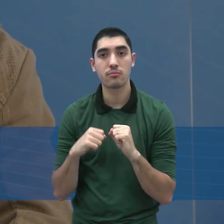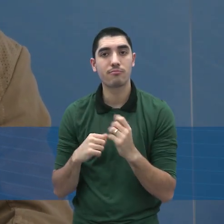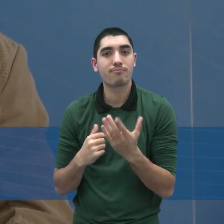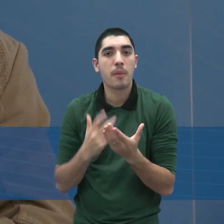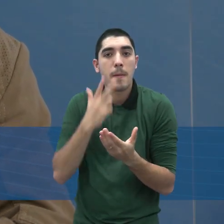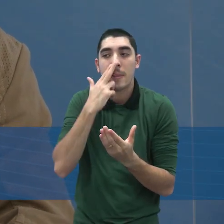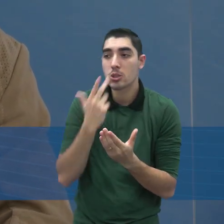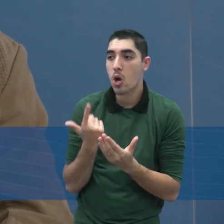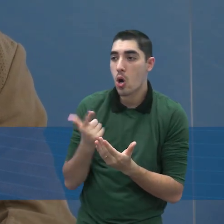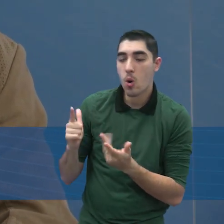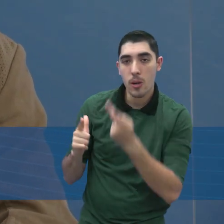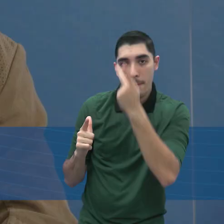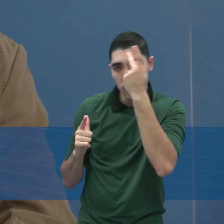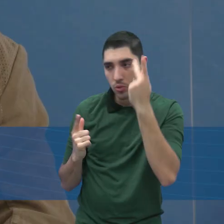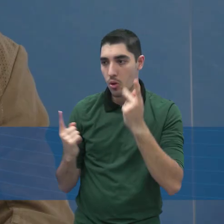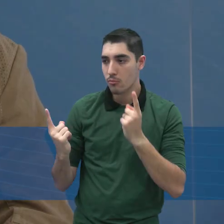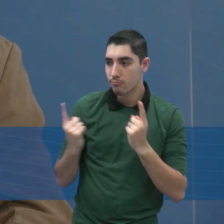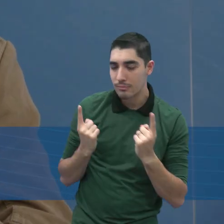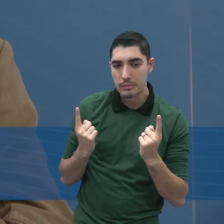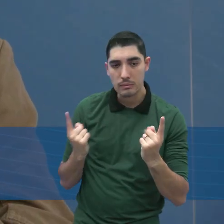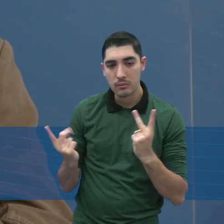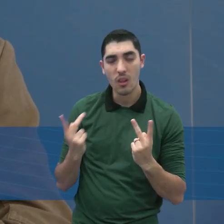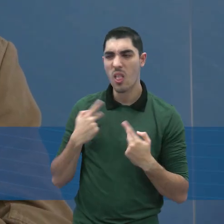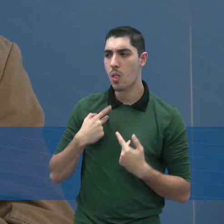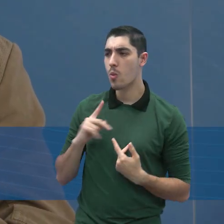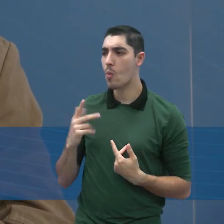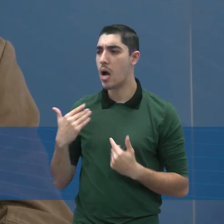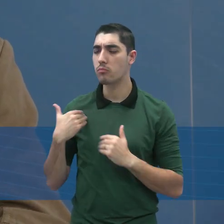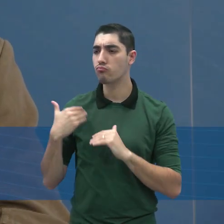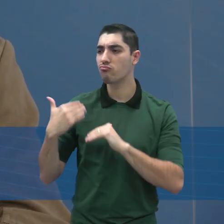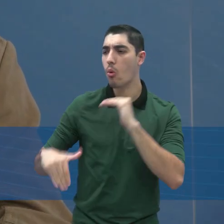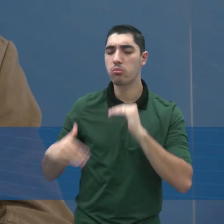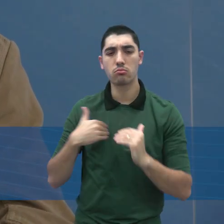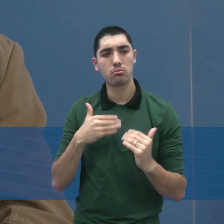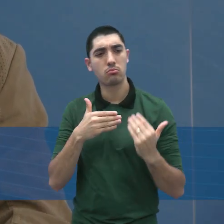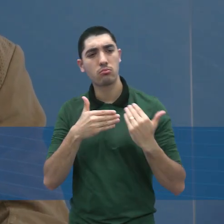pessoas, que outras pessoas também acessem ela. Então tudo que é diferente, tudo que vem